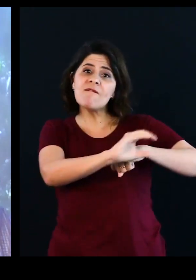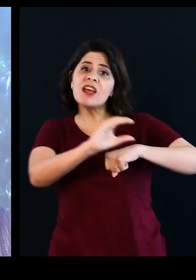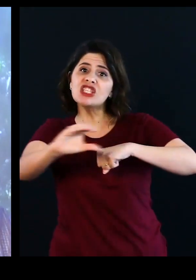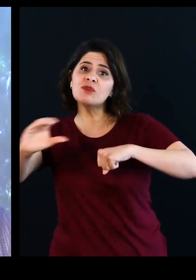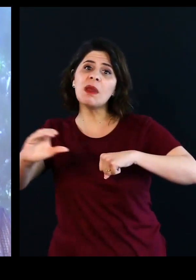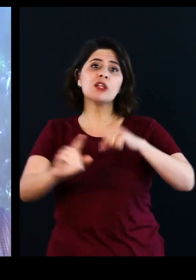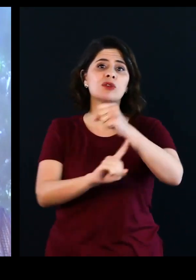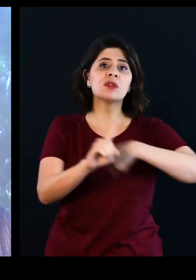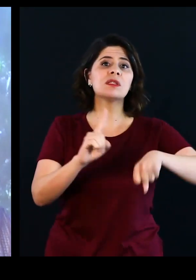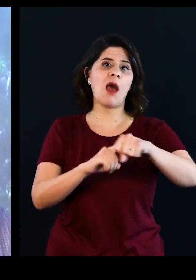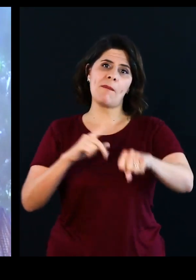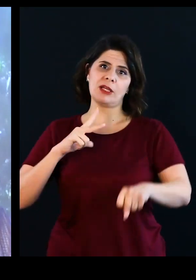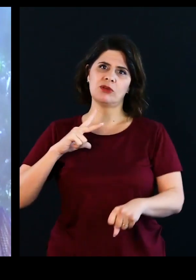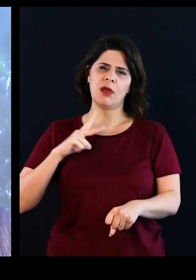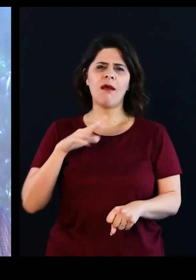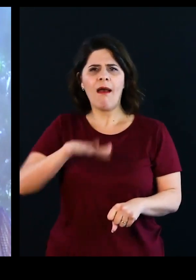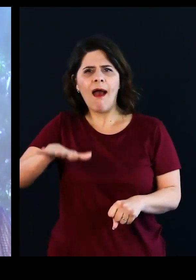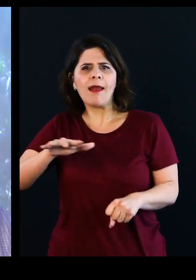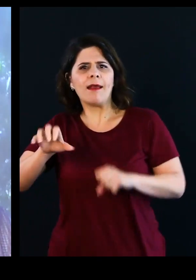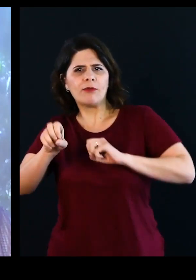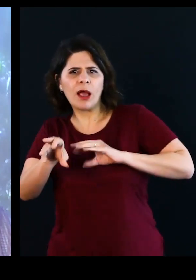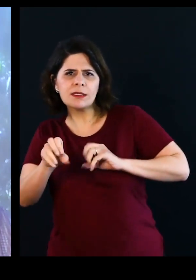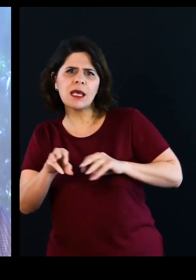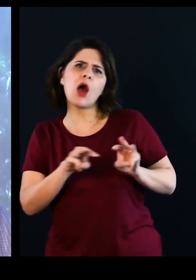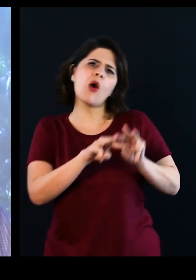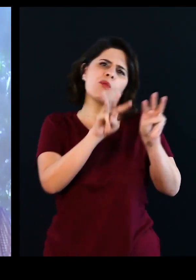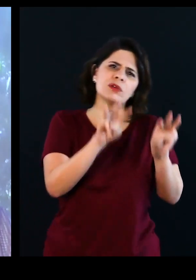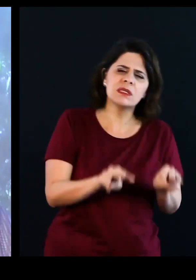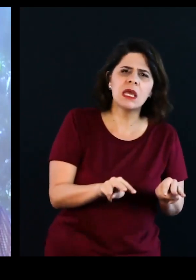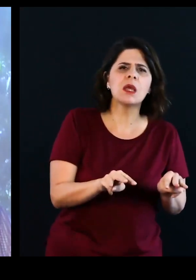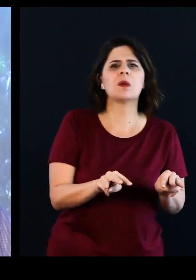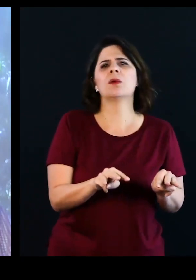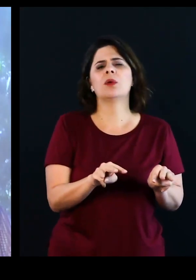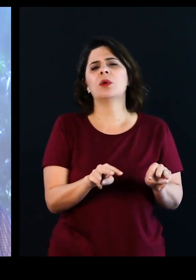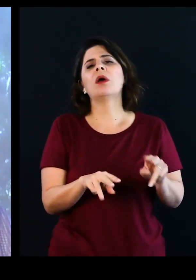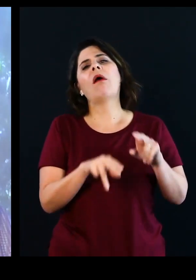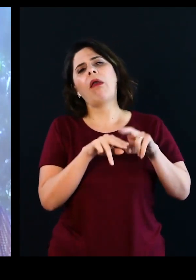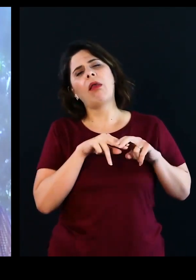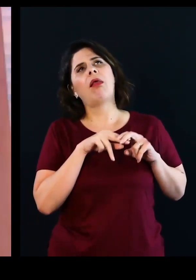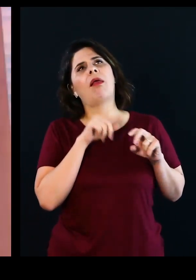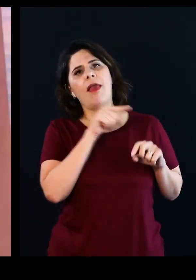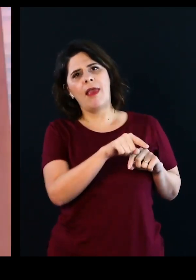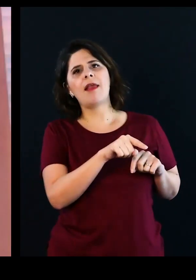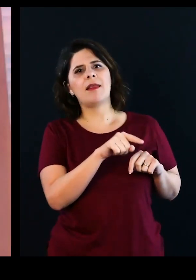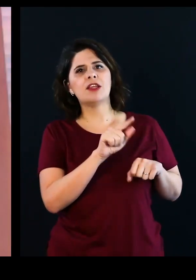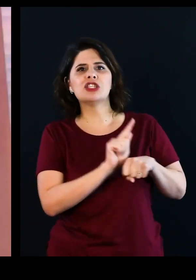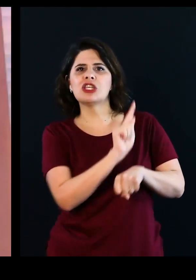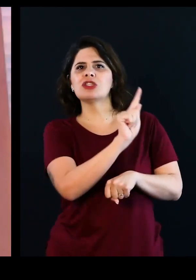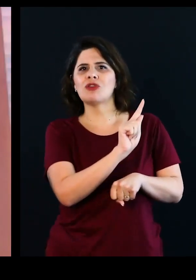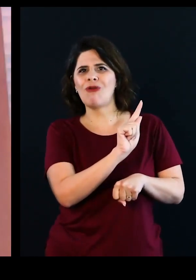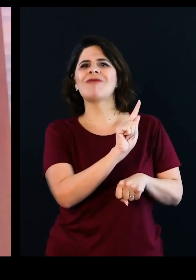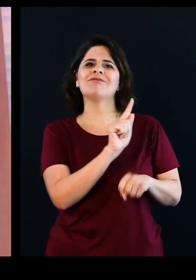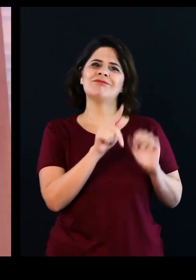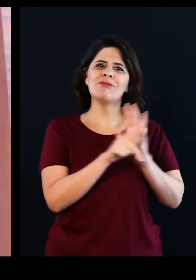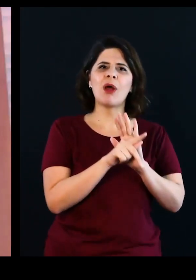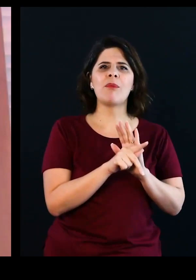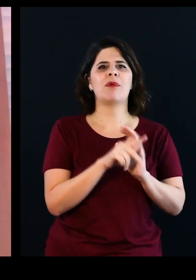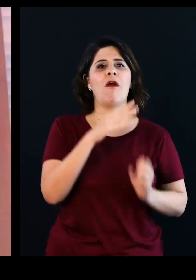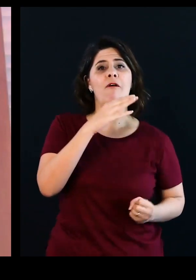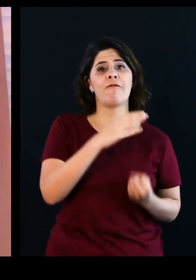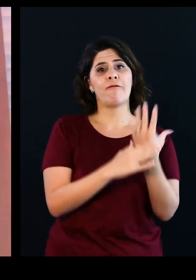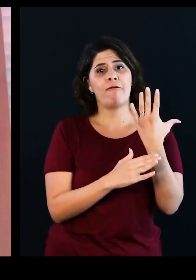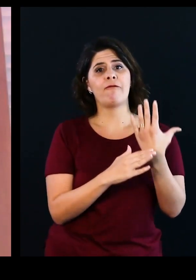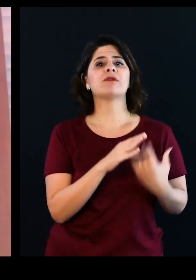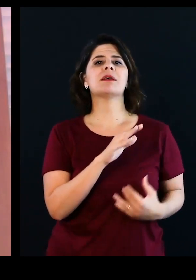passando pela educação e os museus, quando esteve à frente da Fundação Roberto Marinho, e hoje com um desafio